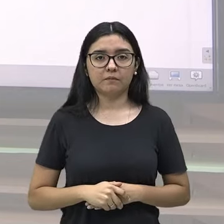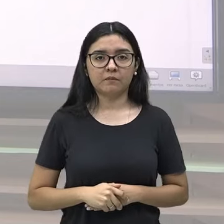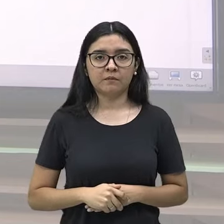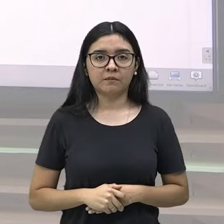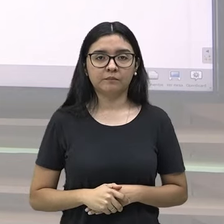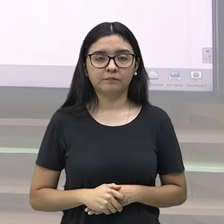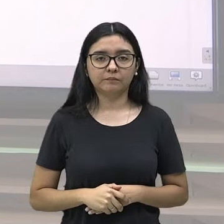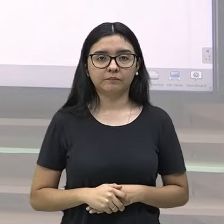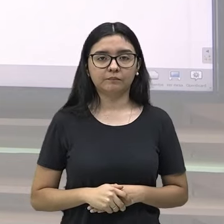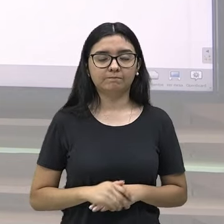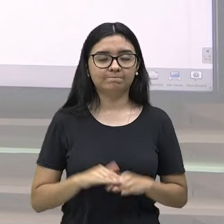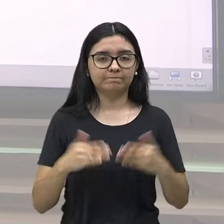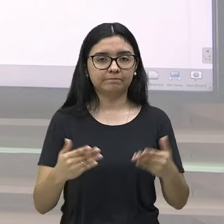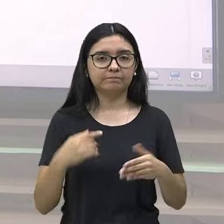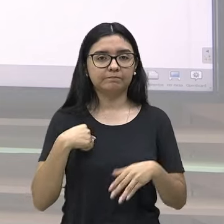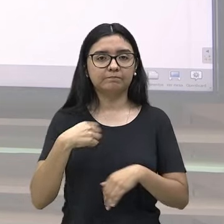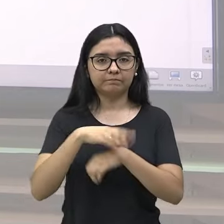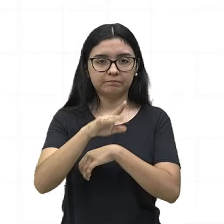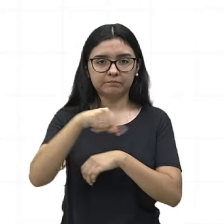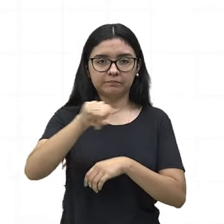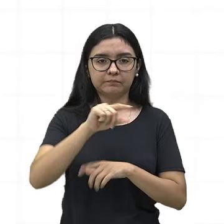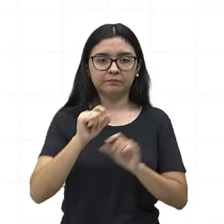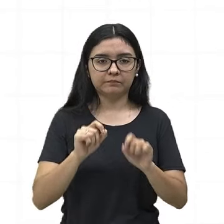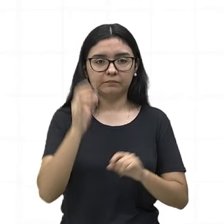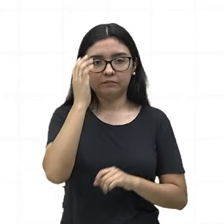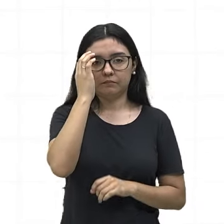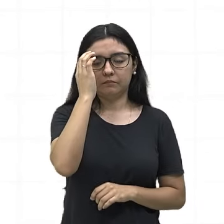bem? Então, eu tenho para dizer para você o seguinte, olha só.